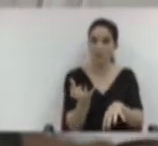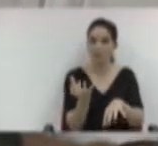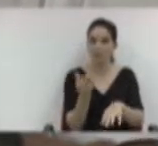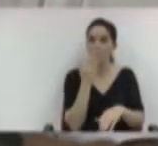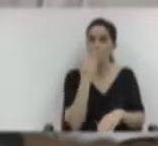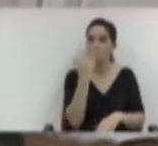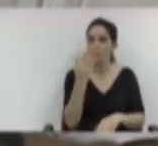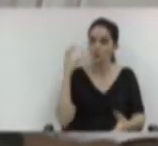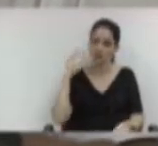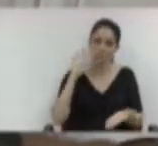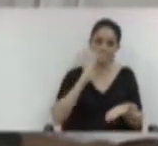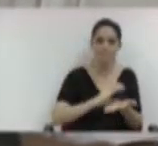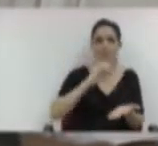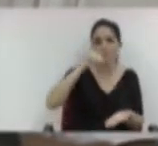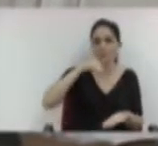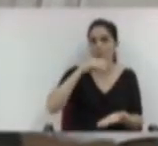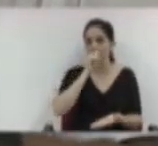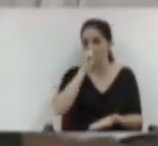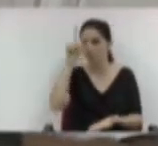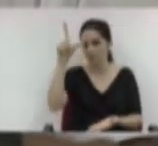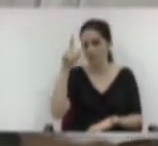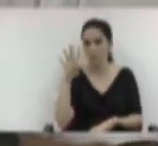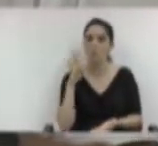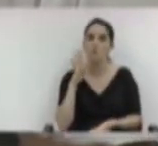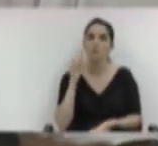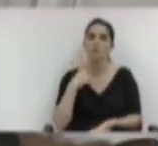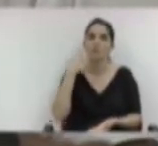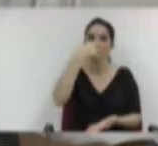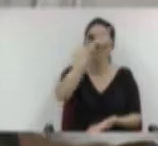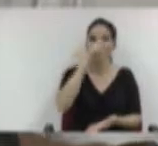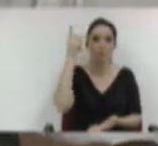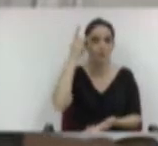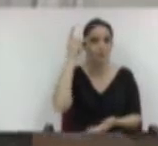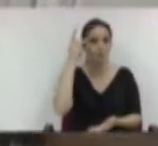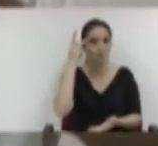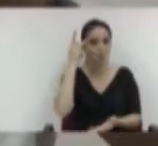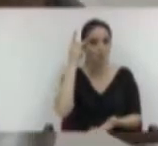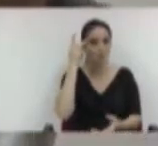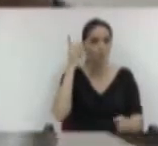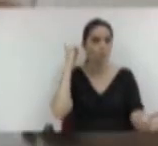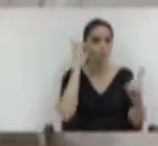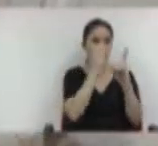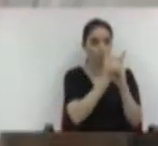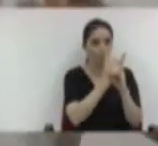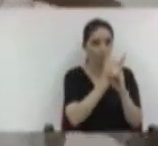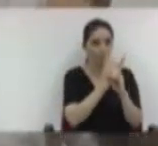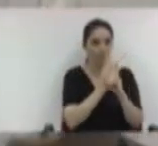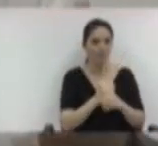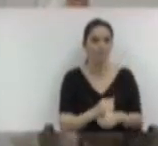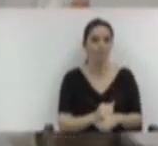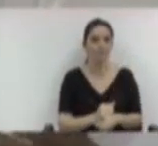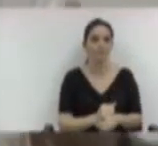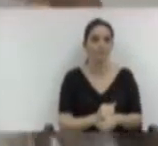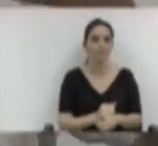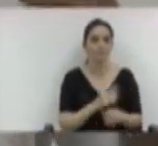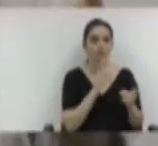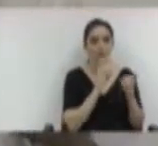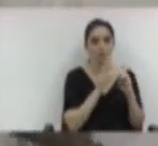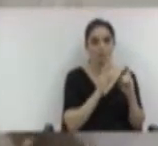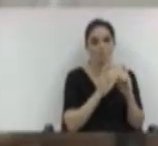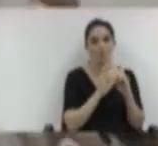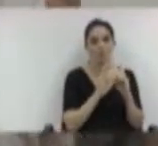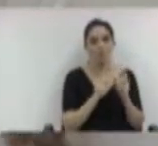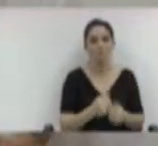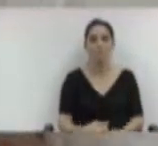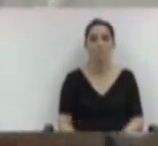mexendo. Quarta-feira estou indo para São Paulo. Vou me encontrar com eles lá para a gente discutir. Assim como o vereador Newton trouxe, trazendo pessoas aqui